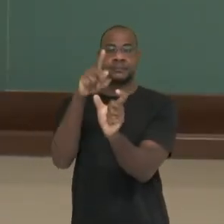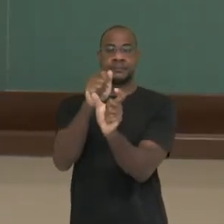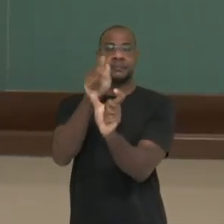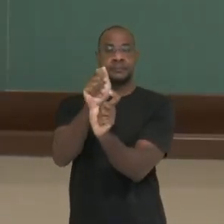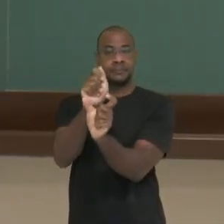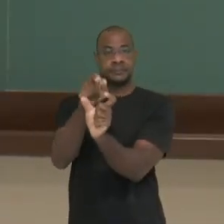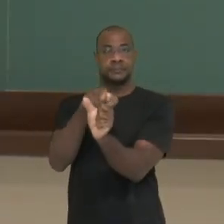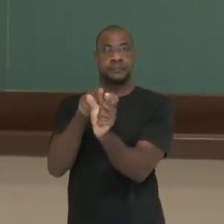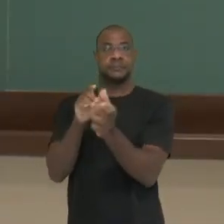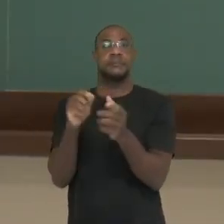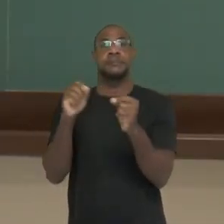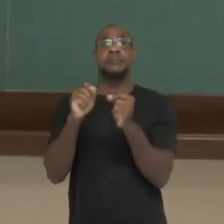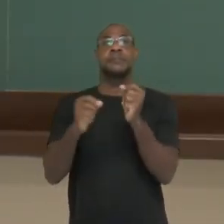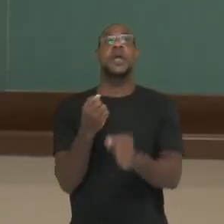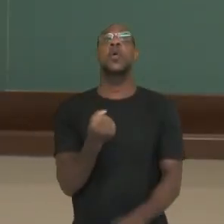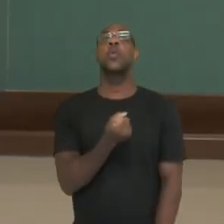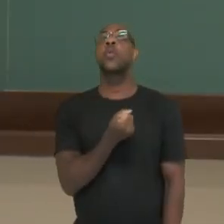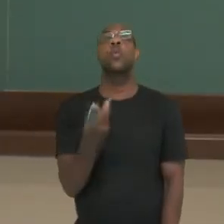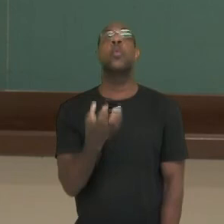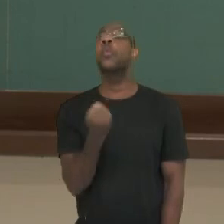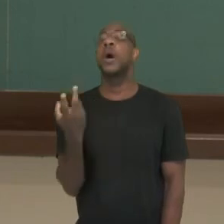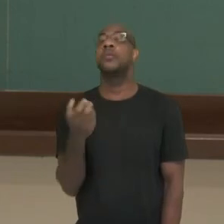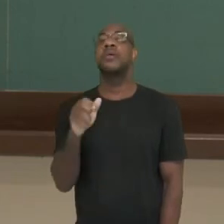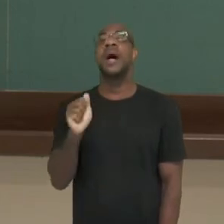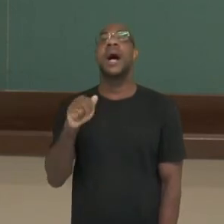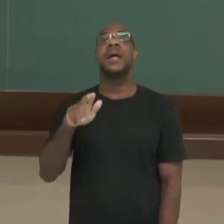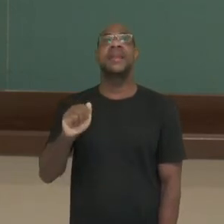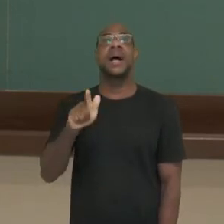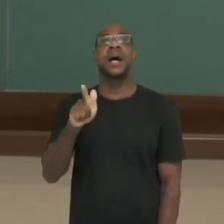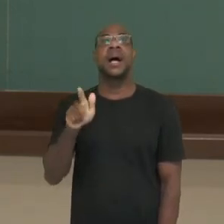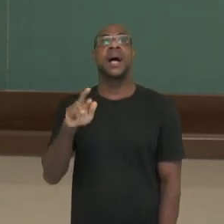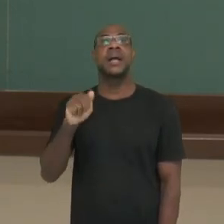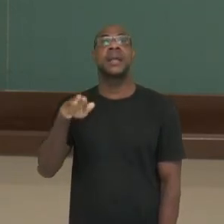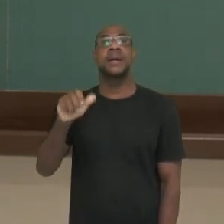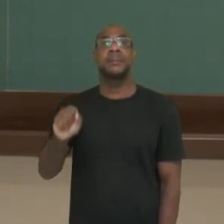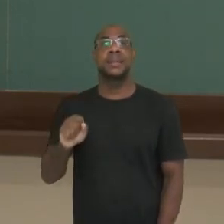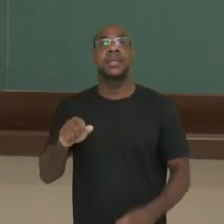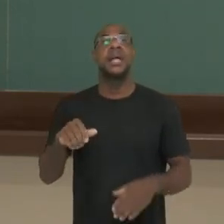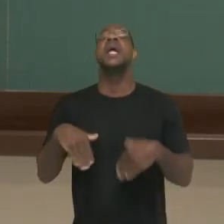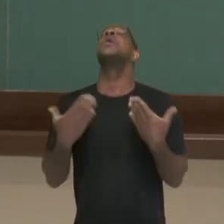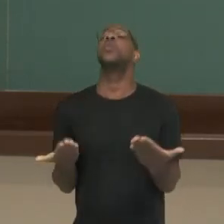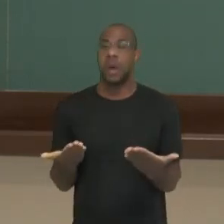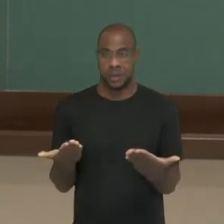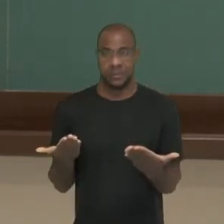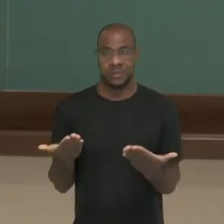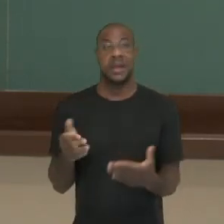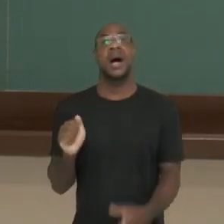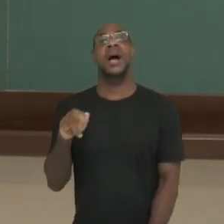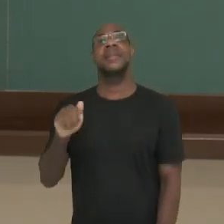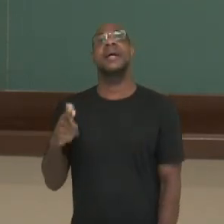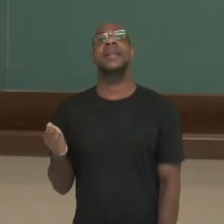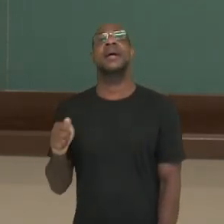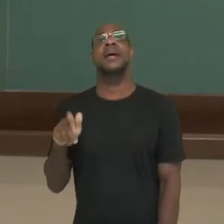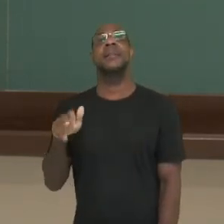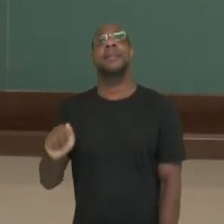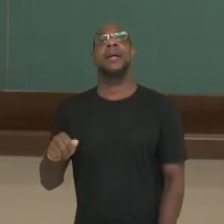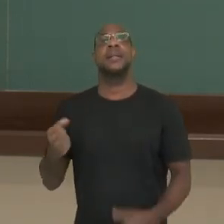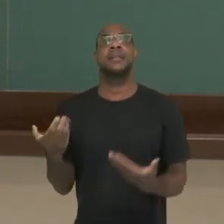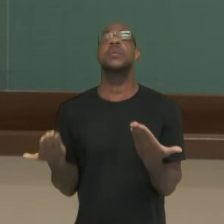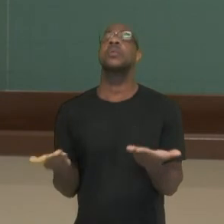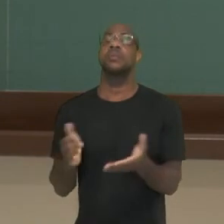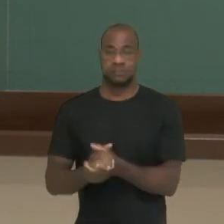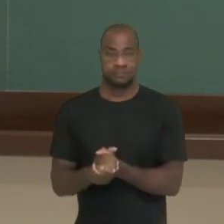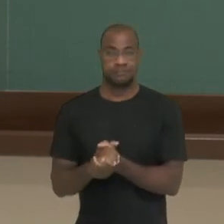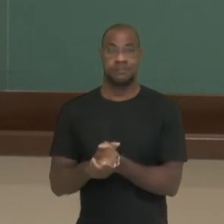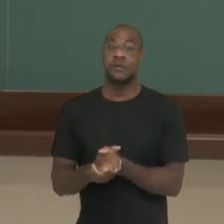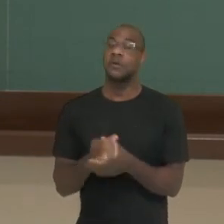gente faça quantos são os anagramas e quais são os anagramas. Então, vamos resolver passo a